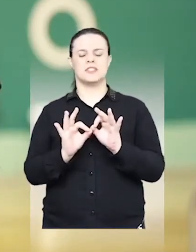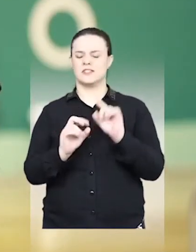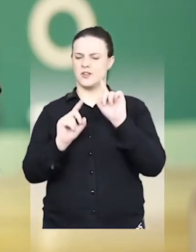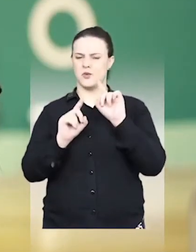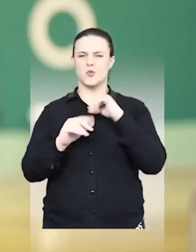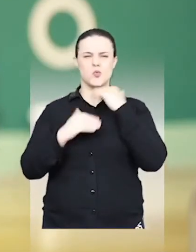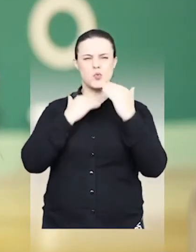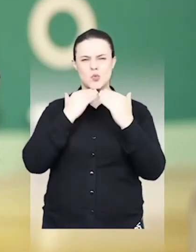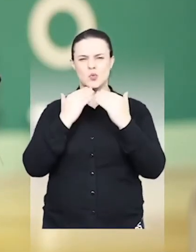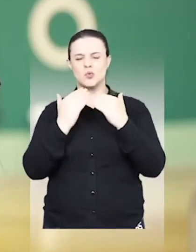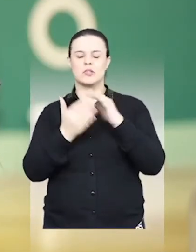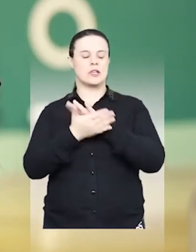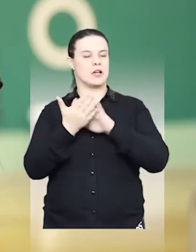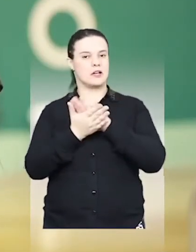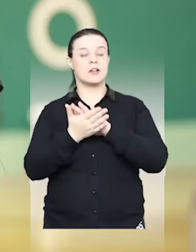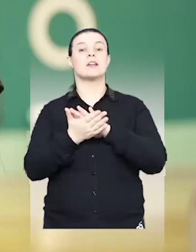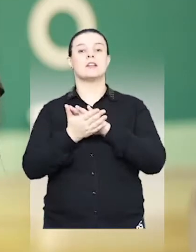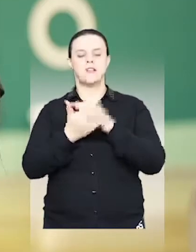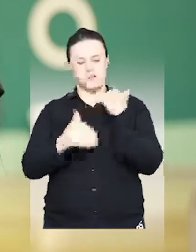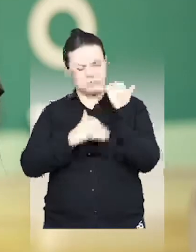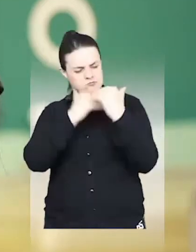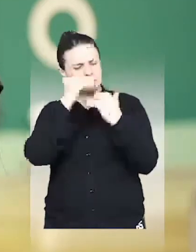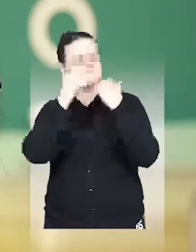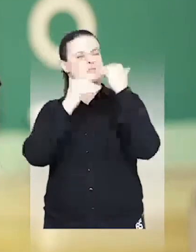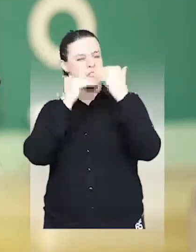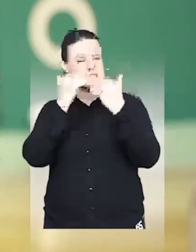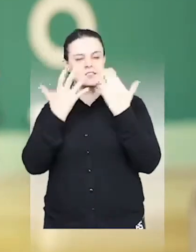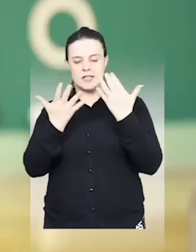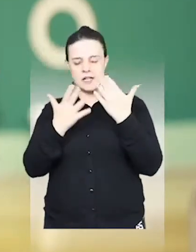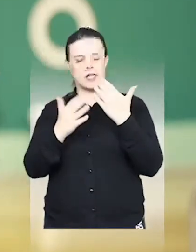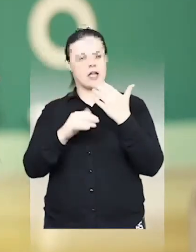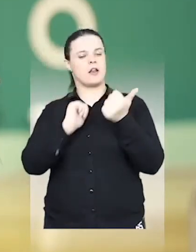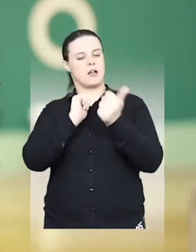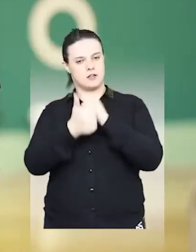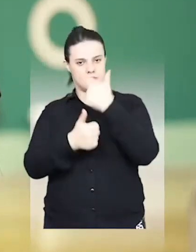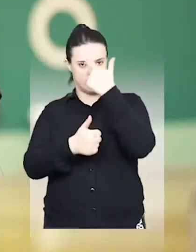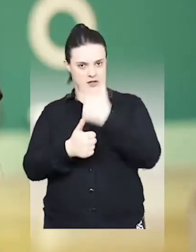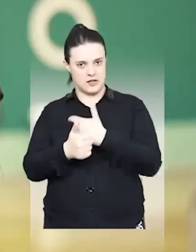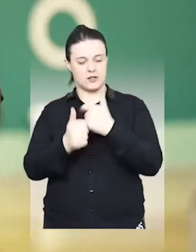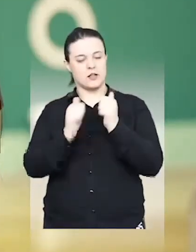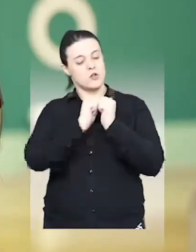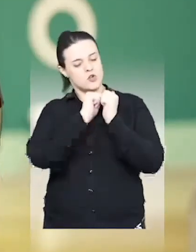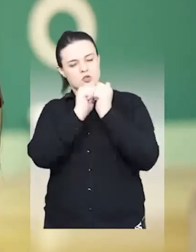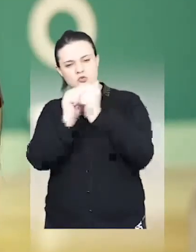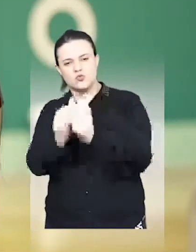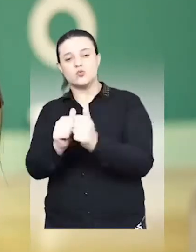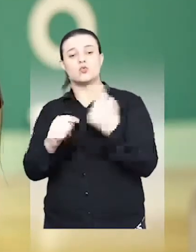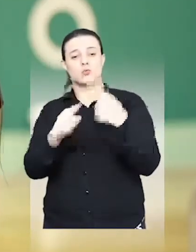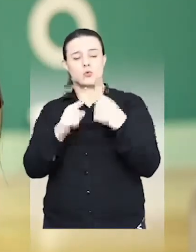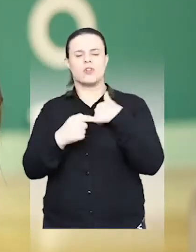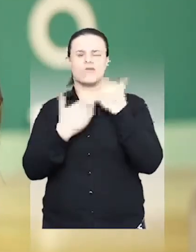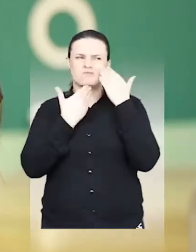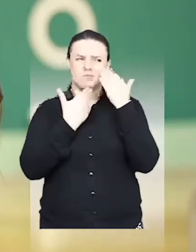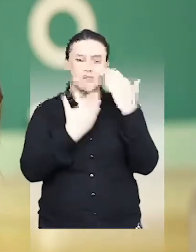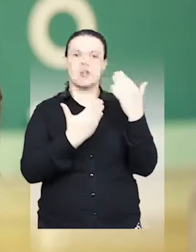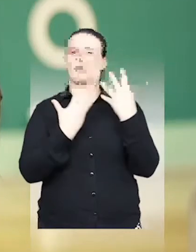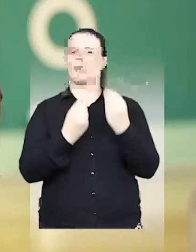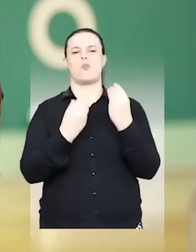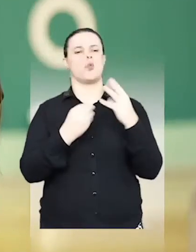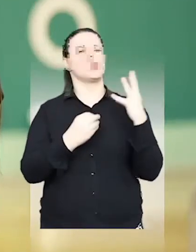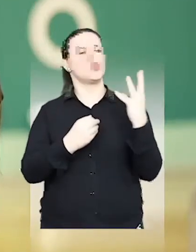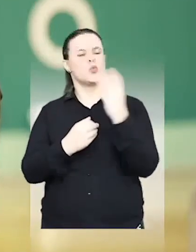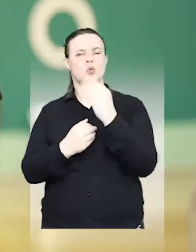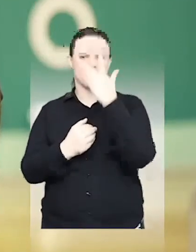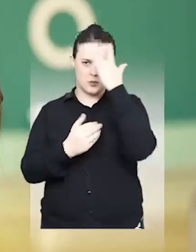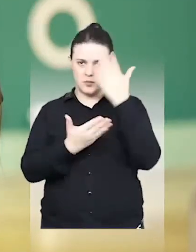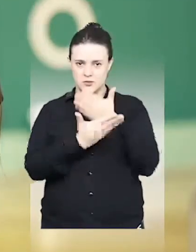dúvidas nenhuma, crescer como atleta, né? Crescer como Ronins, levar o Ronins comigo, porque eu tenho muita gratidão